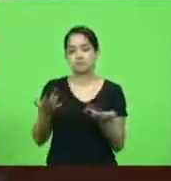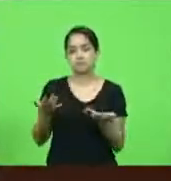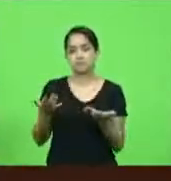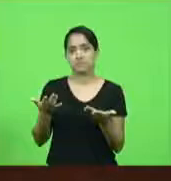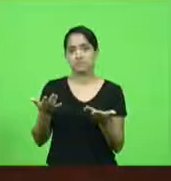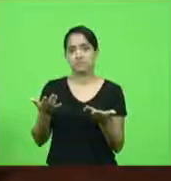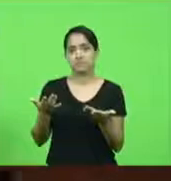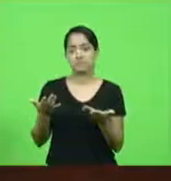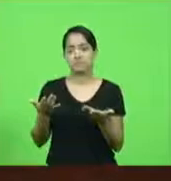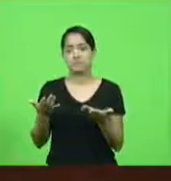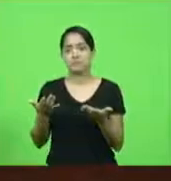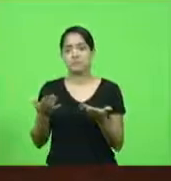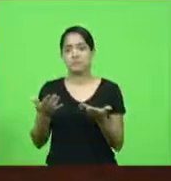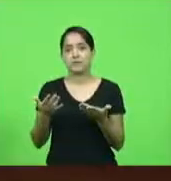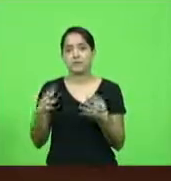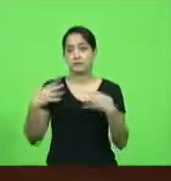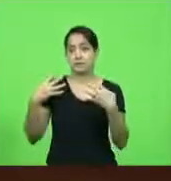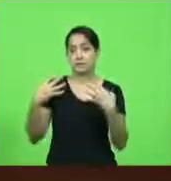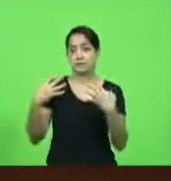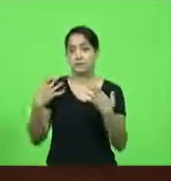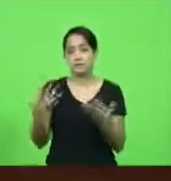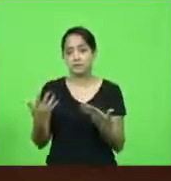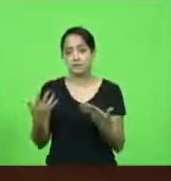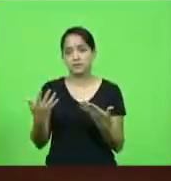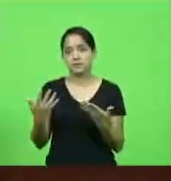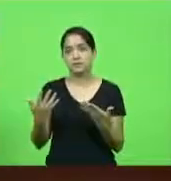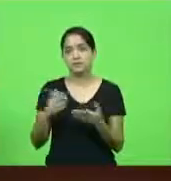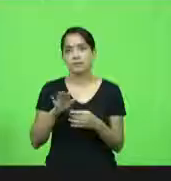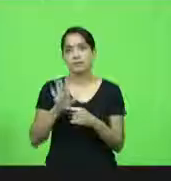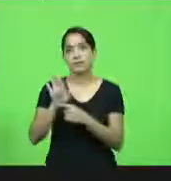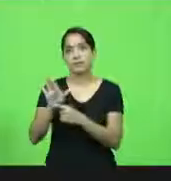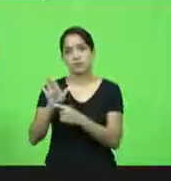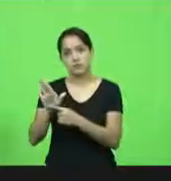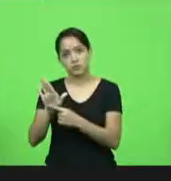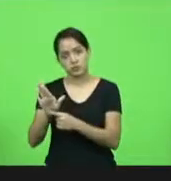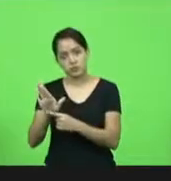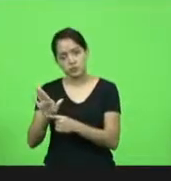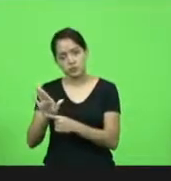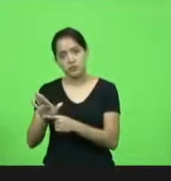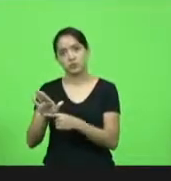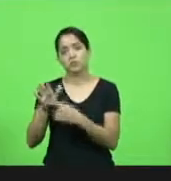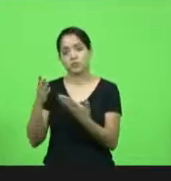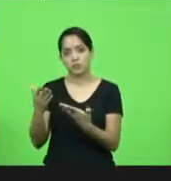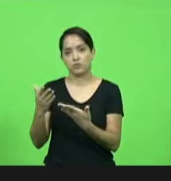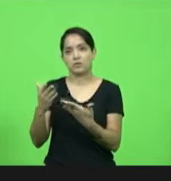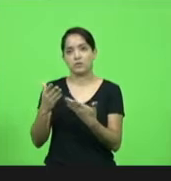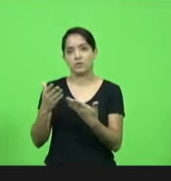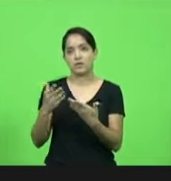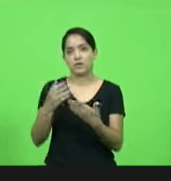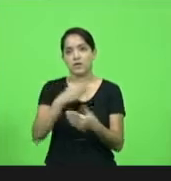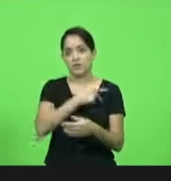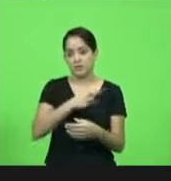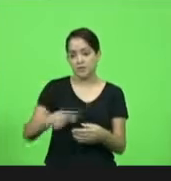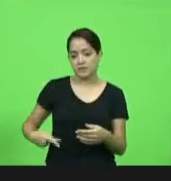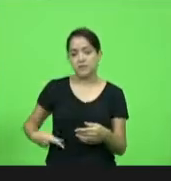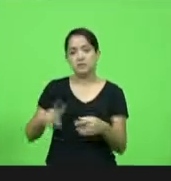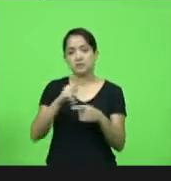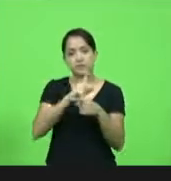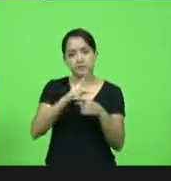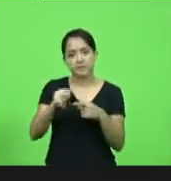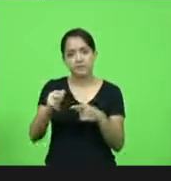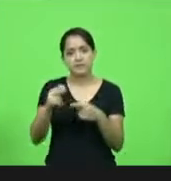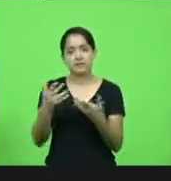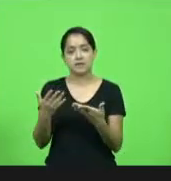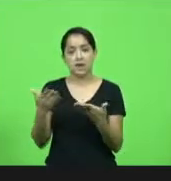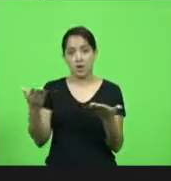Aí ele se empolga com a ideia. Ele que ajudou a eleger o presidente. Ah, é verdade. Eu ajudei a eleger o presidente Bolsonaro, agora me